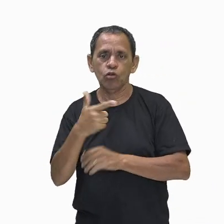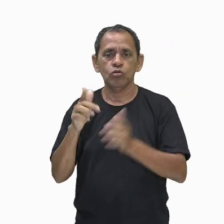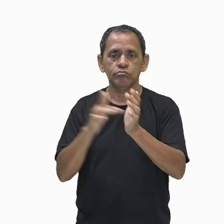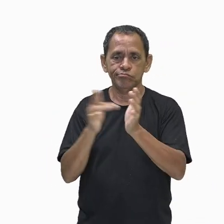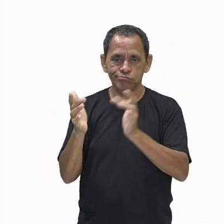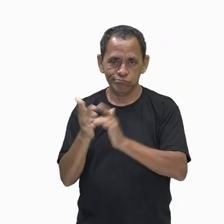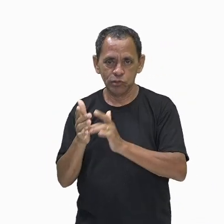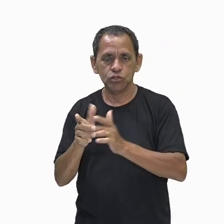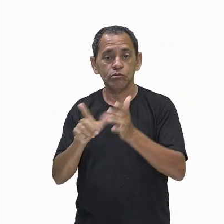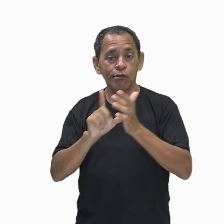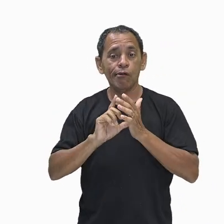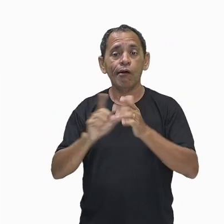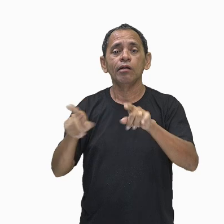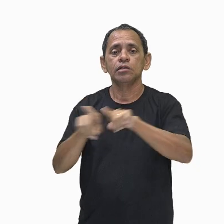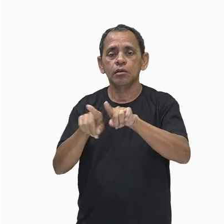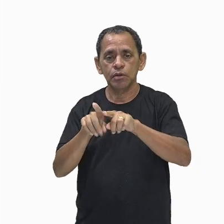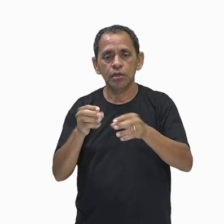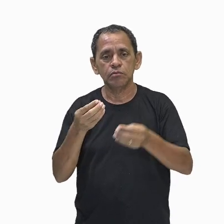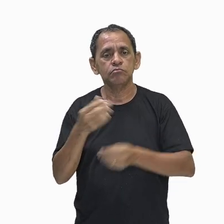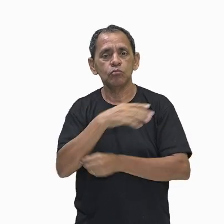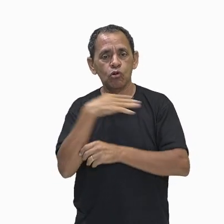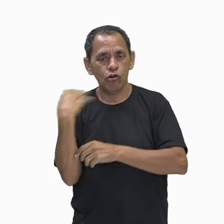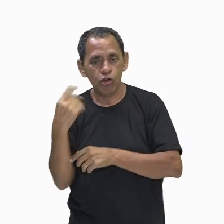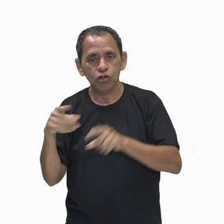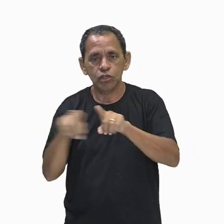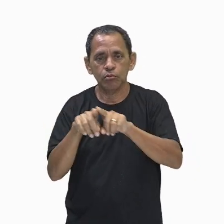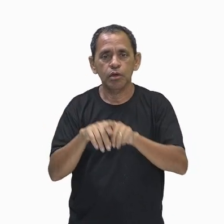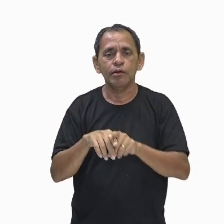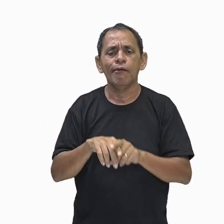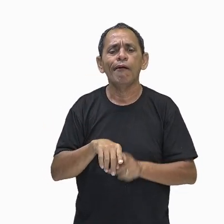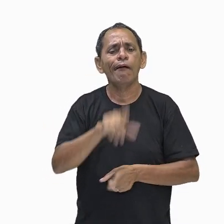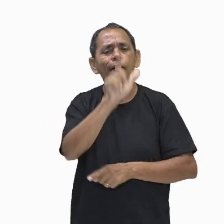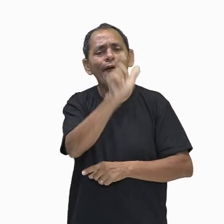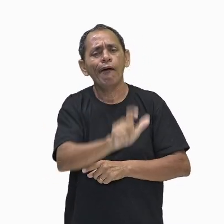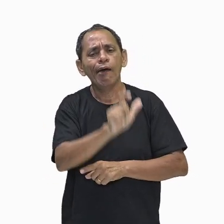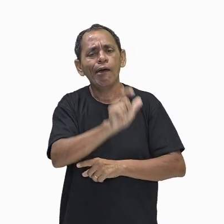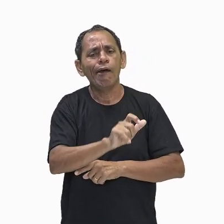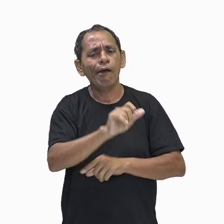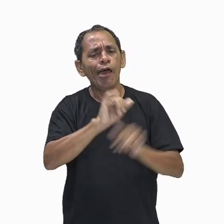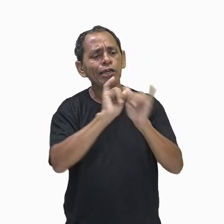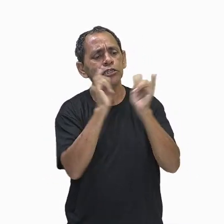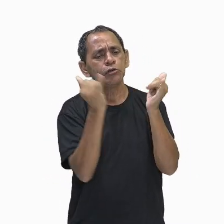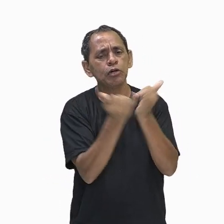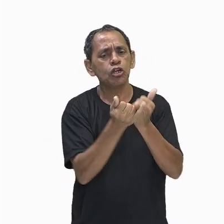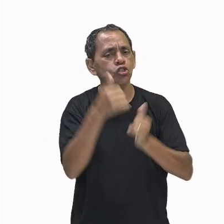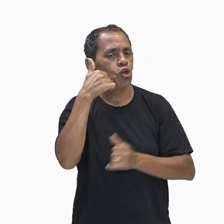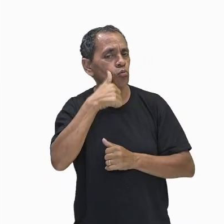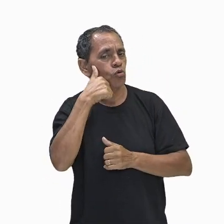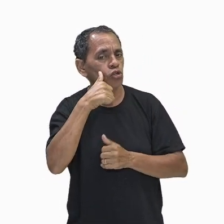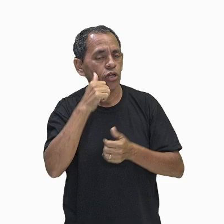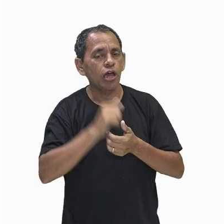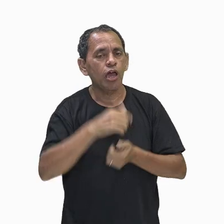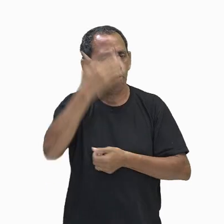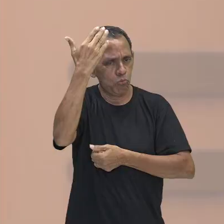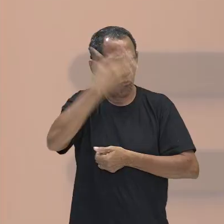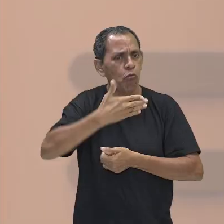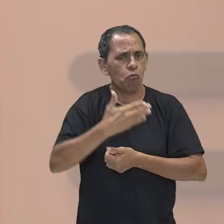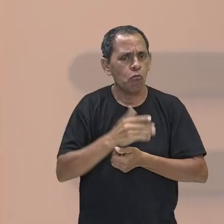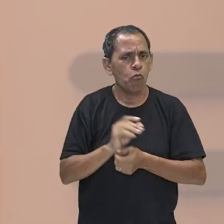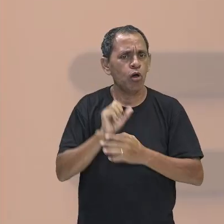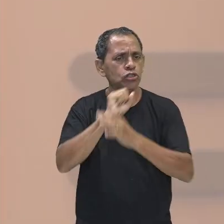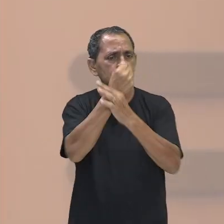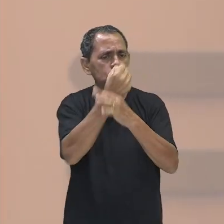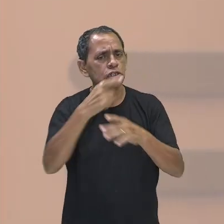da 12ª dinastia, na verdade, então, era uma mulher, a primeira mulher cujo governo foi atestado com